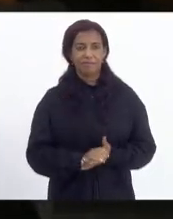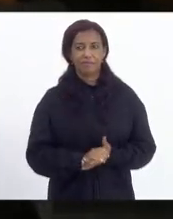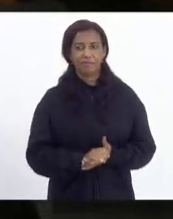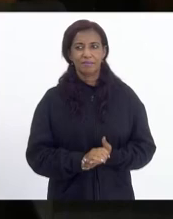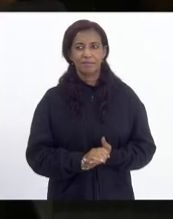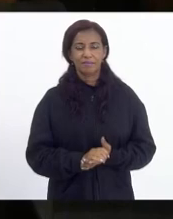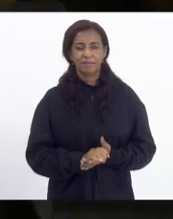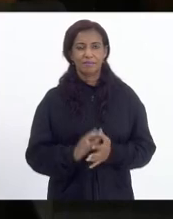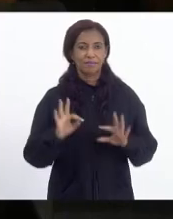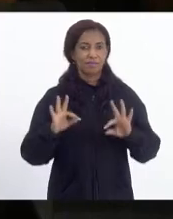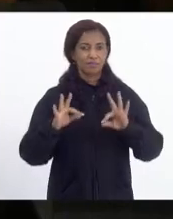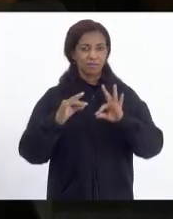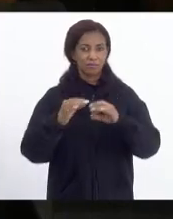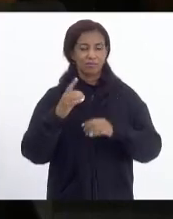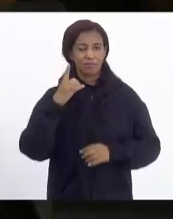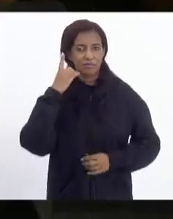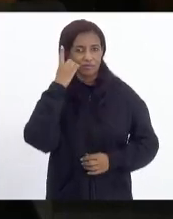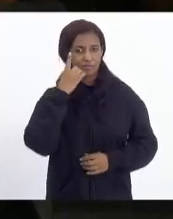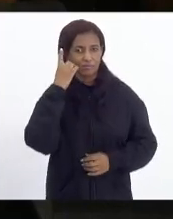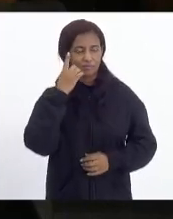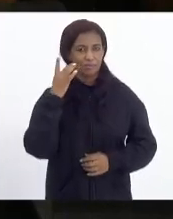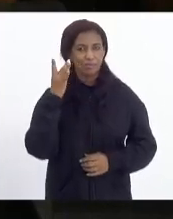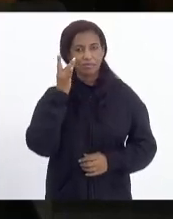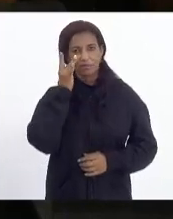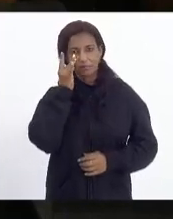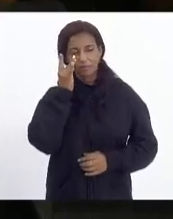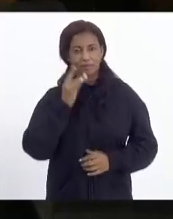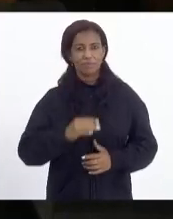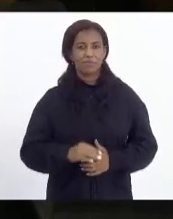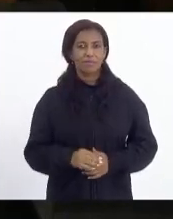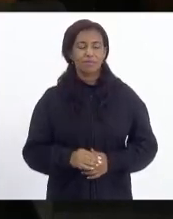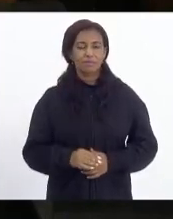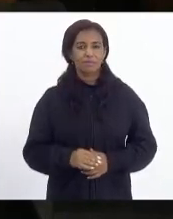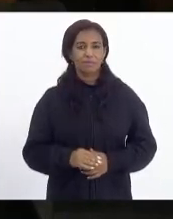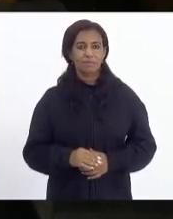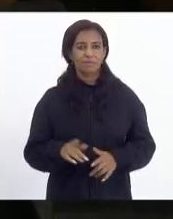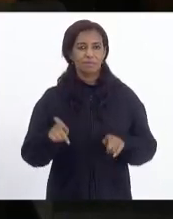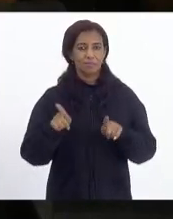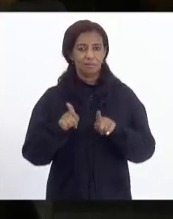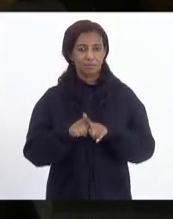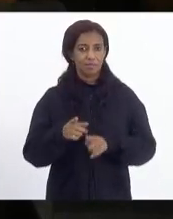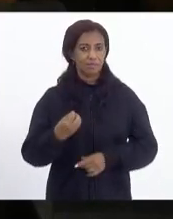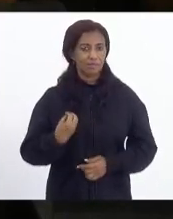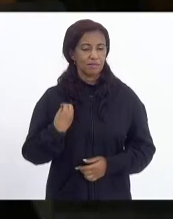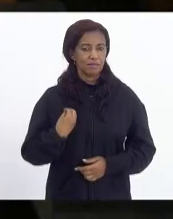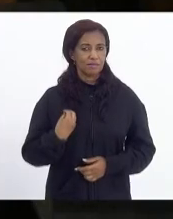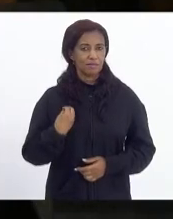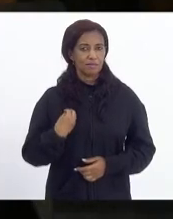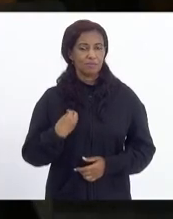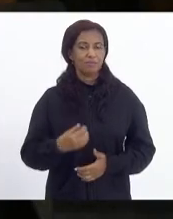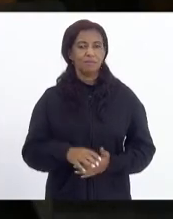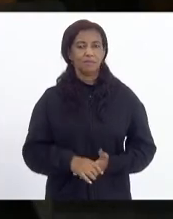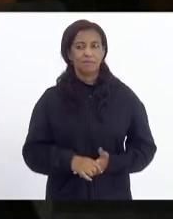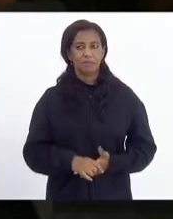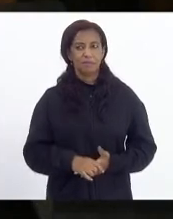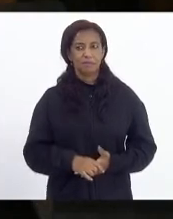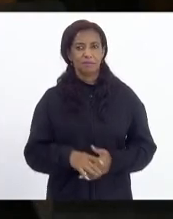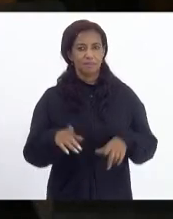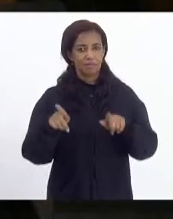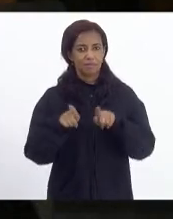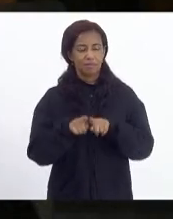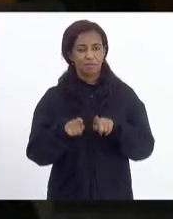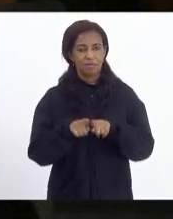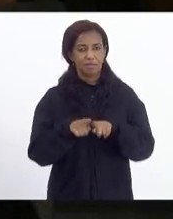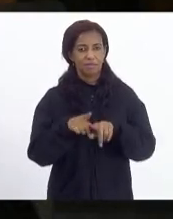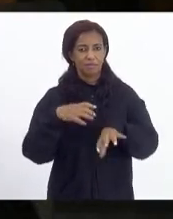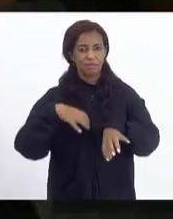senhoras e senhores deputados presentes de forma presencial e de